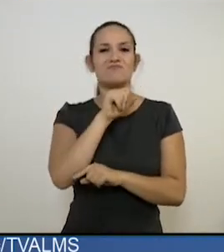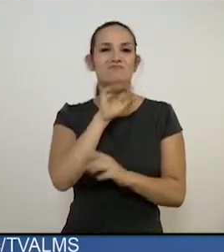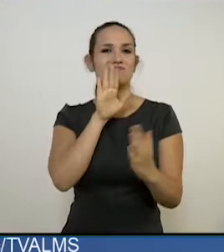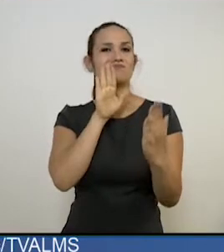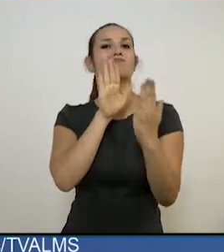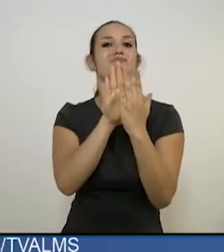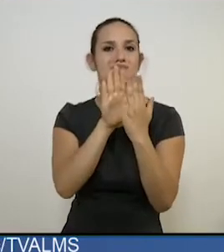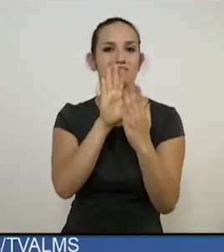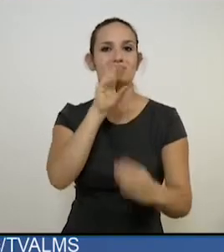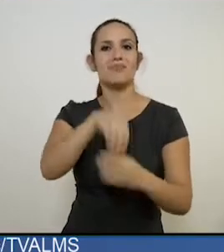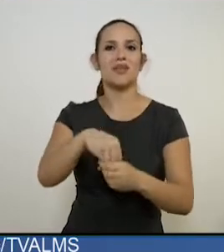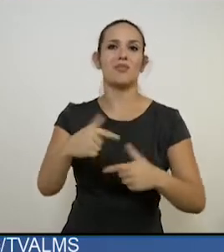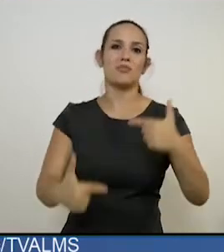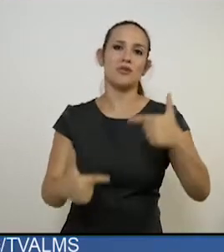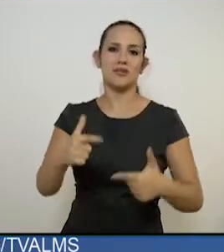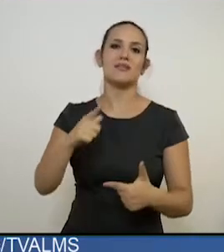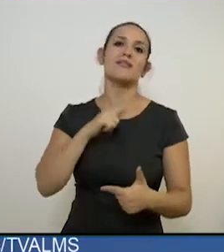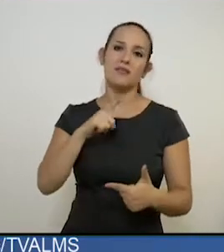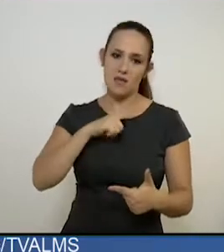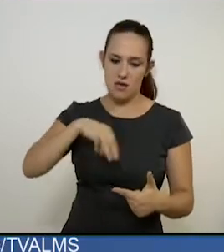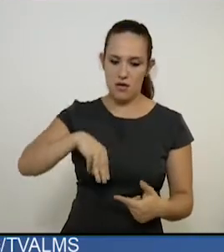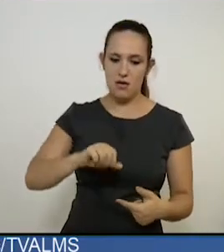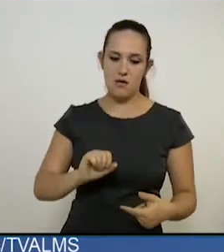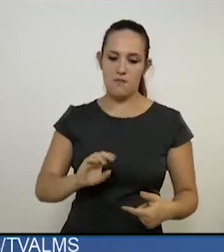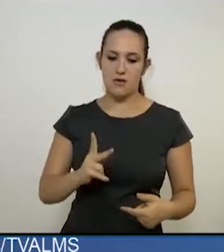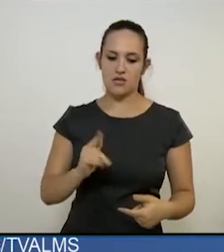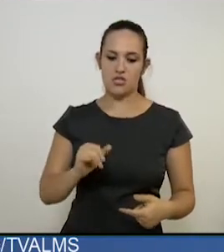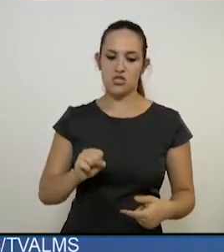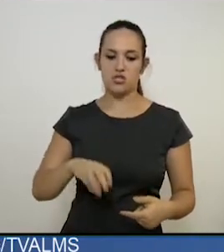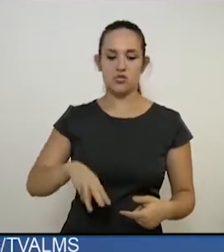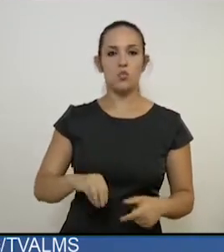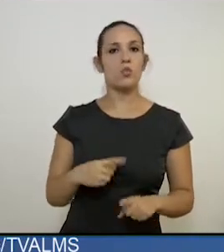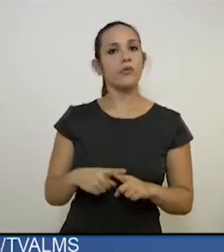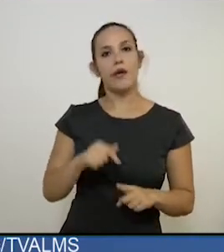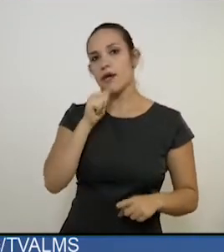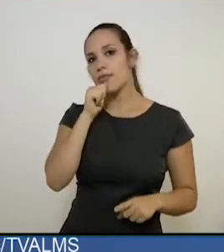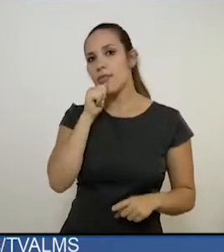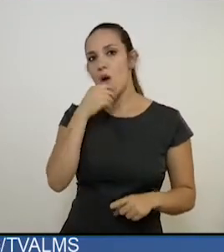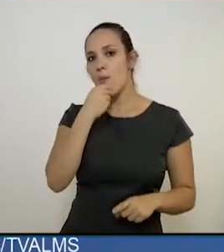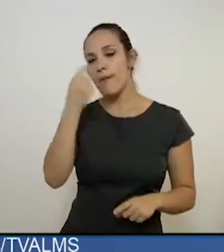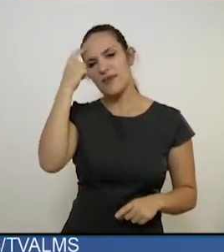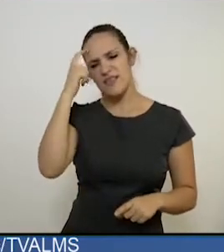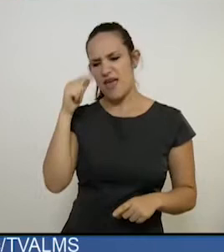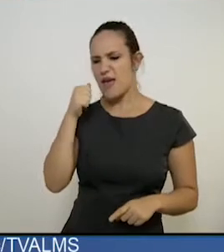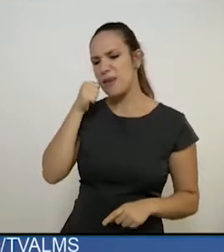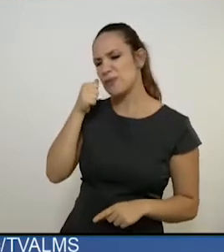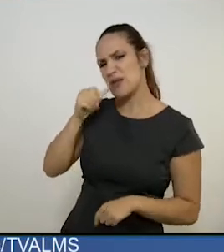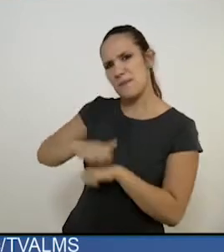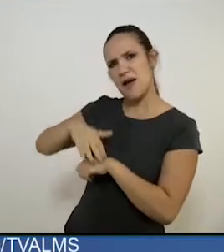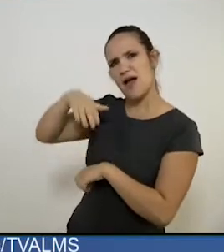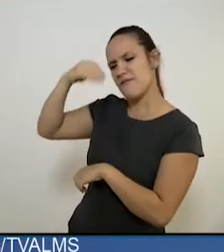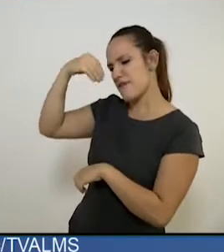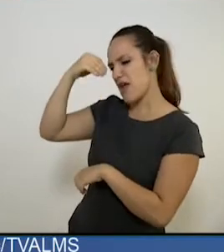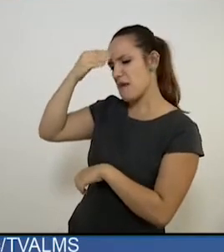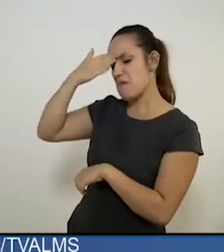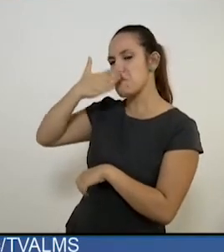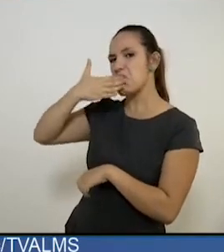existente dentro da política, onde ainda há o pensamento de que as mulheres são mais fracas